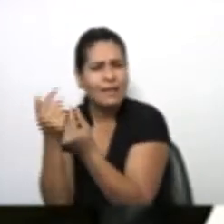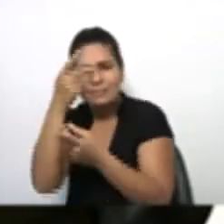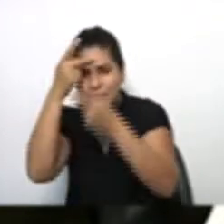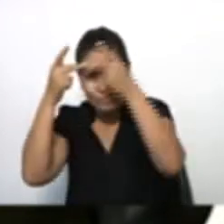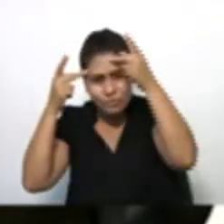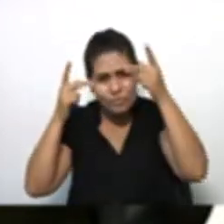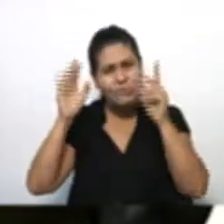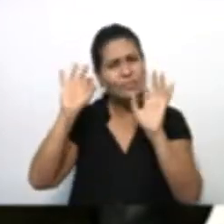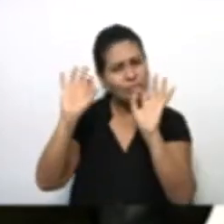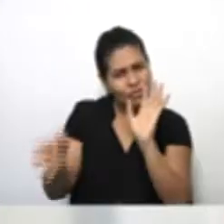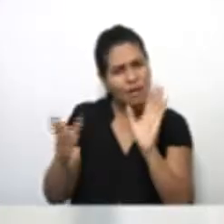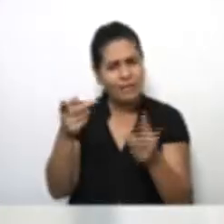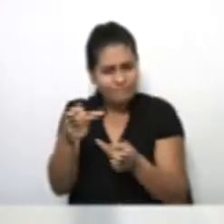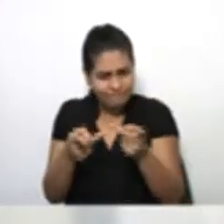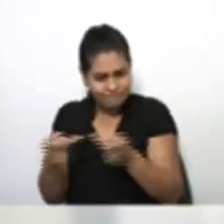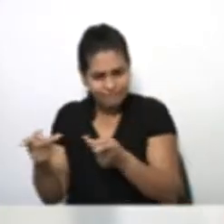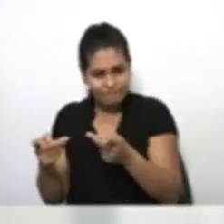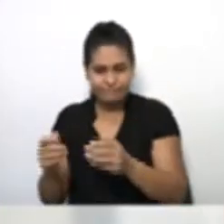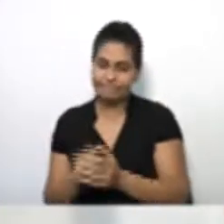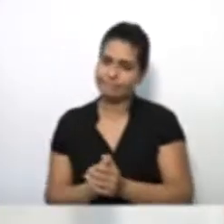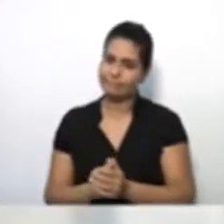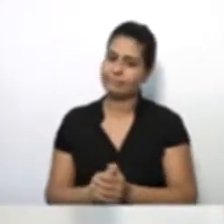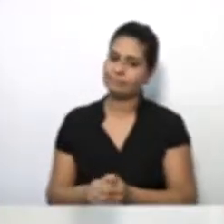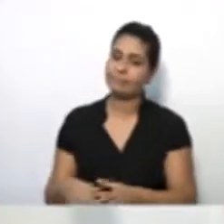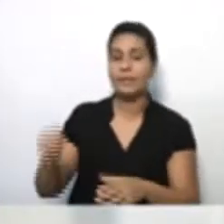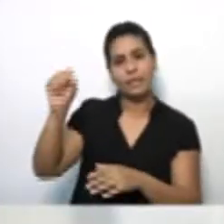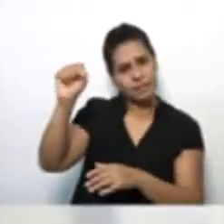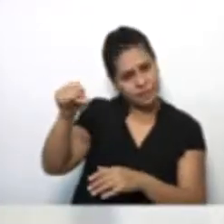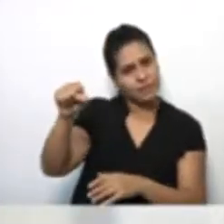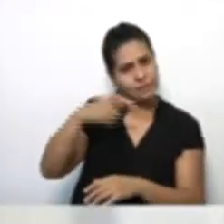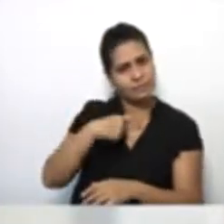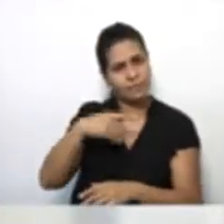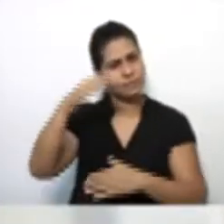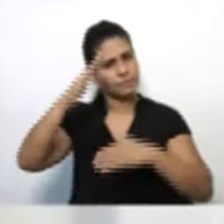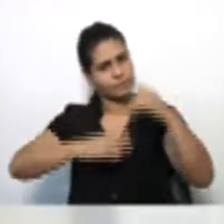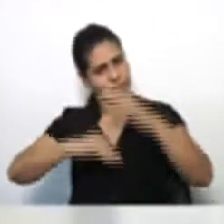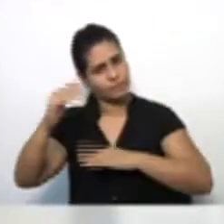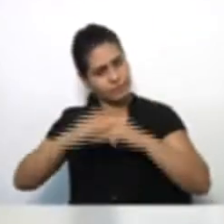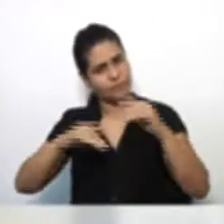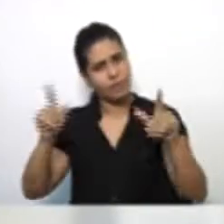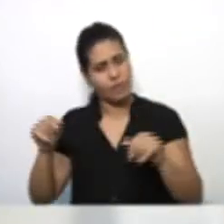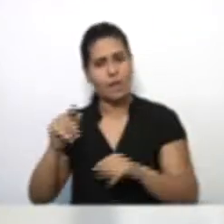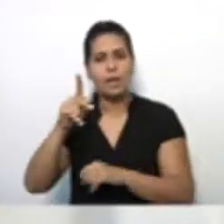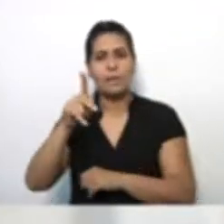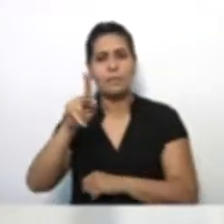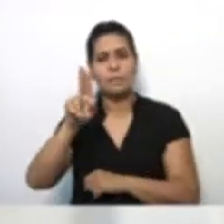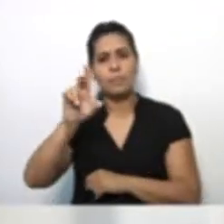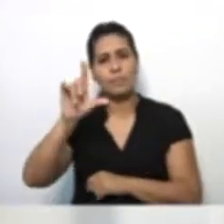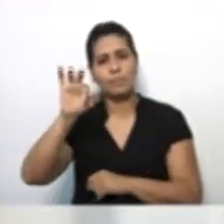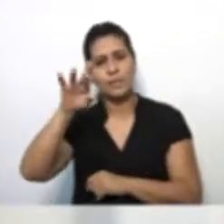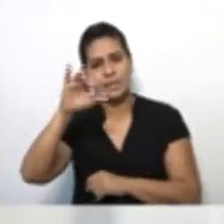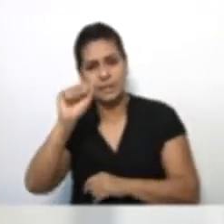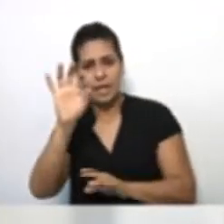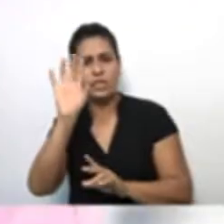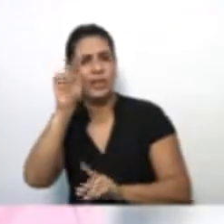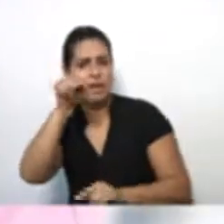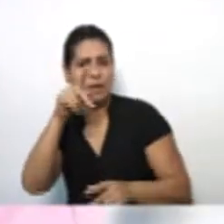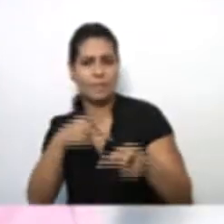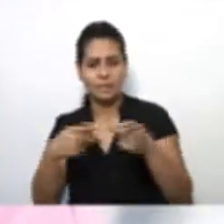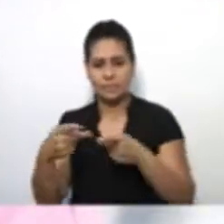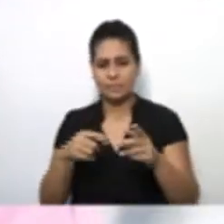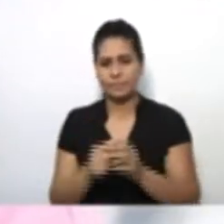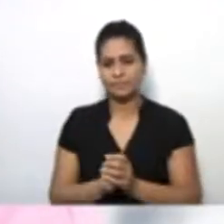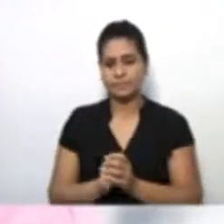pessoas estão se planejando? Sim, a minha profissão de publicidade, ela é inteiramente baseada em planejamentos.